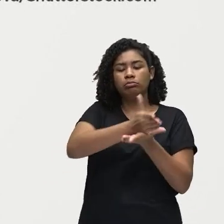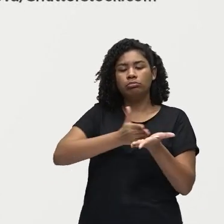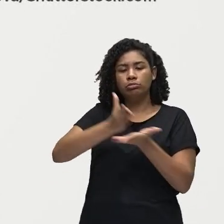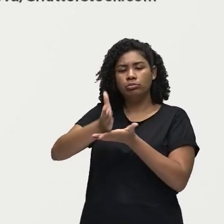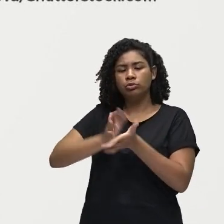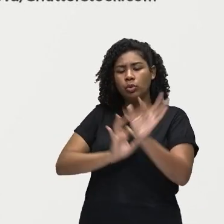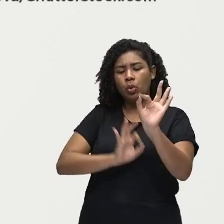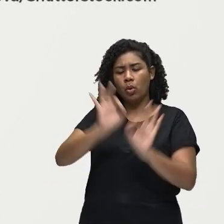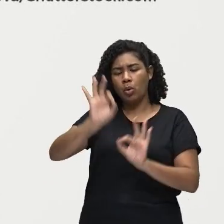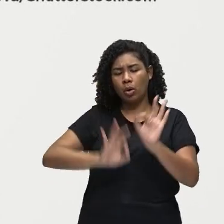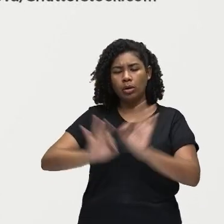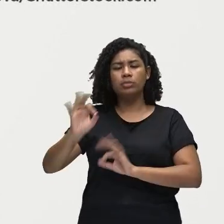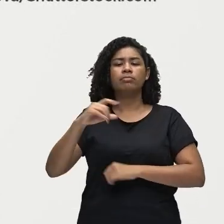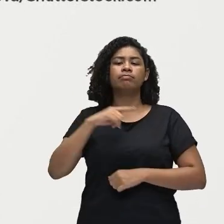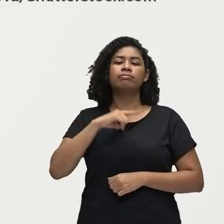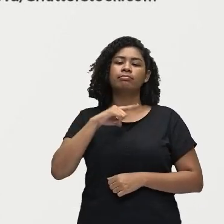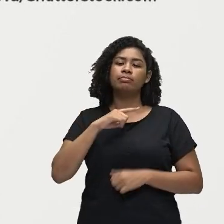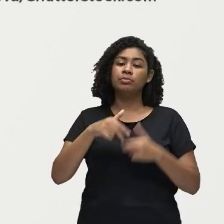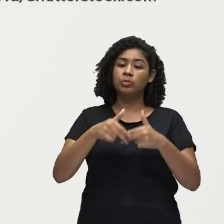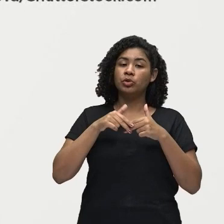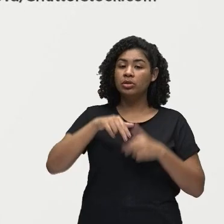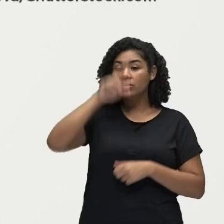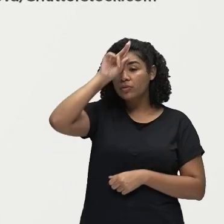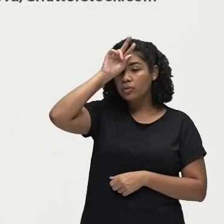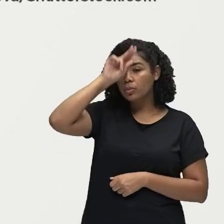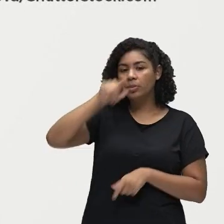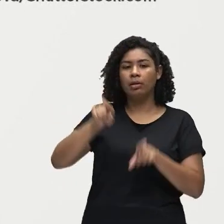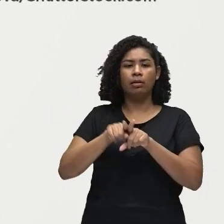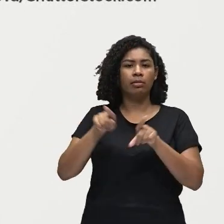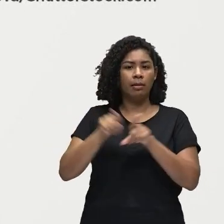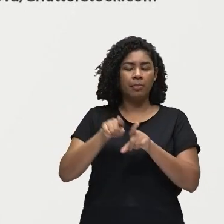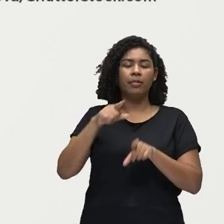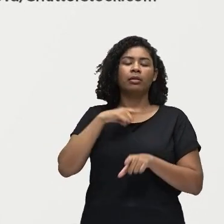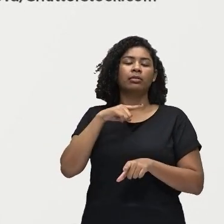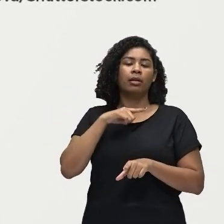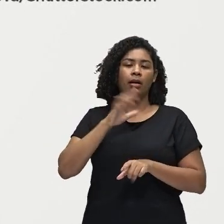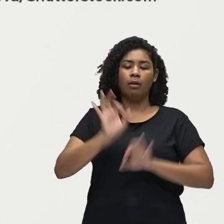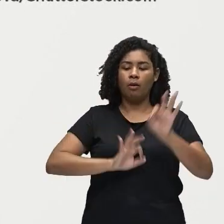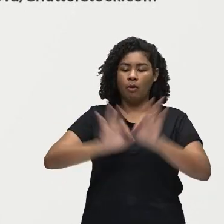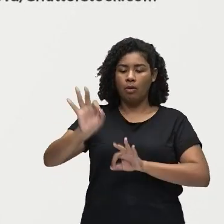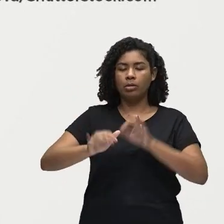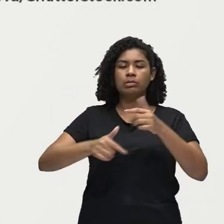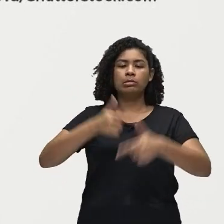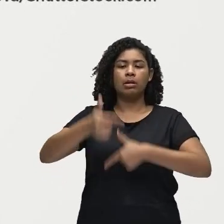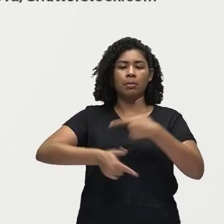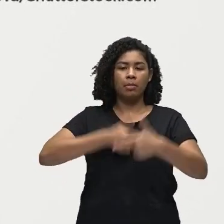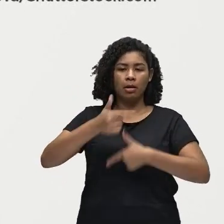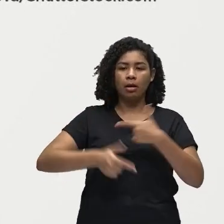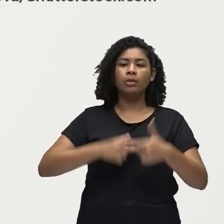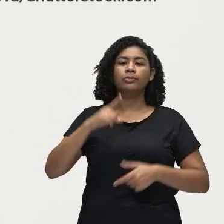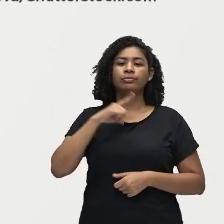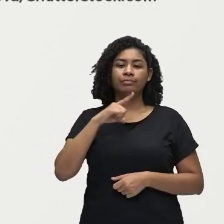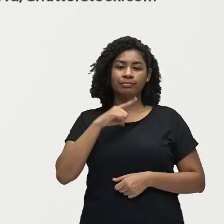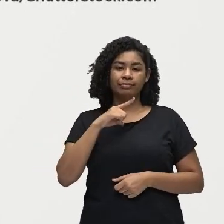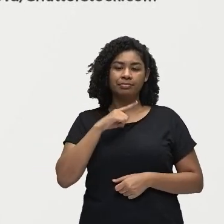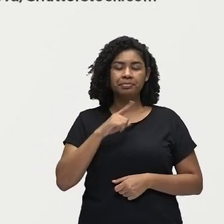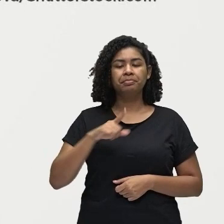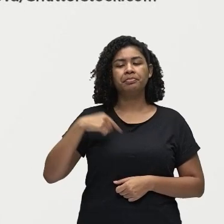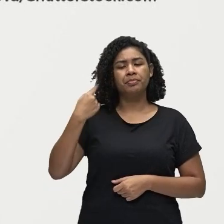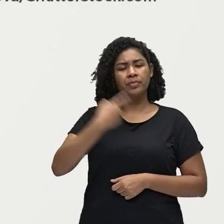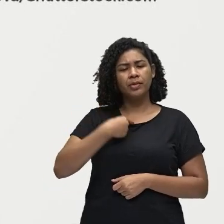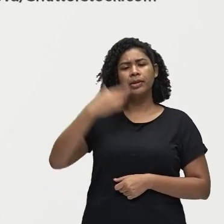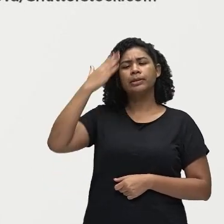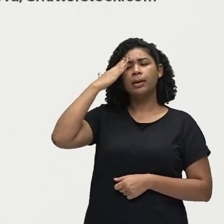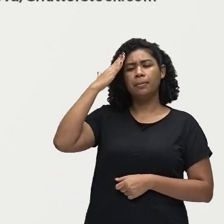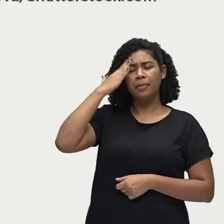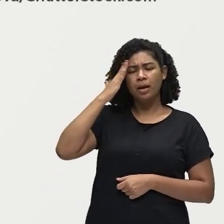As formigas também formam sociedades, a divisão de trabalho. A gente já viu aí